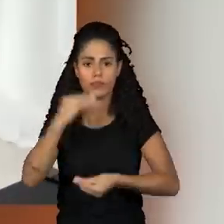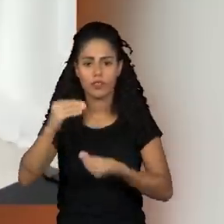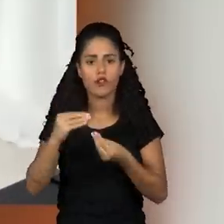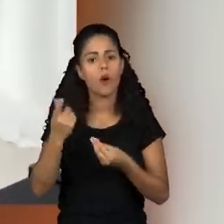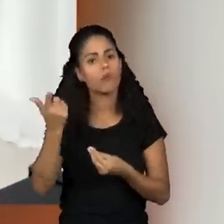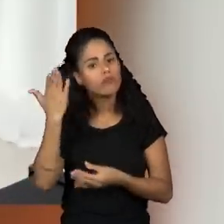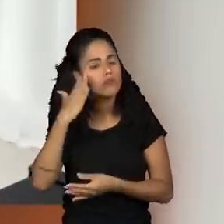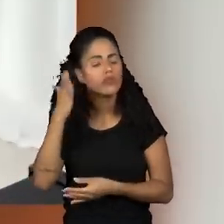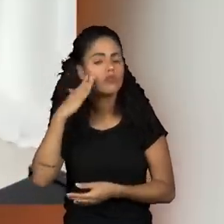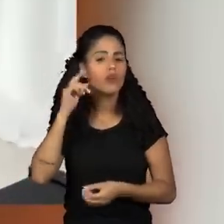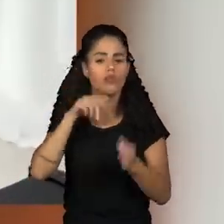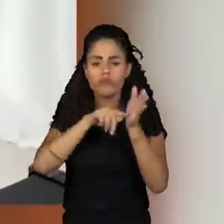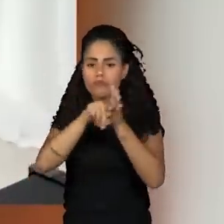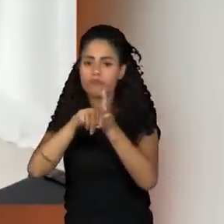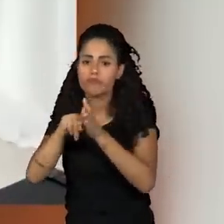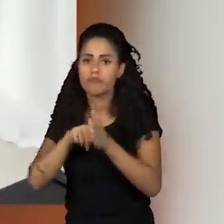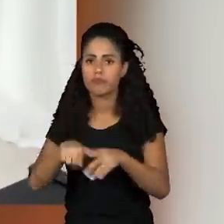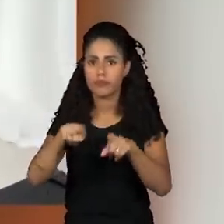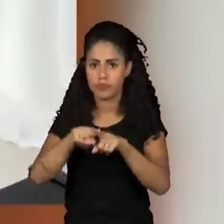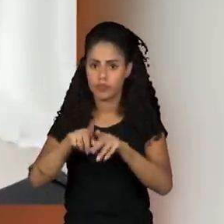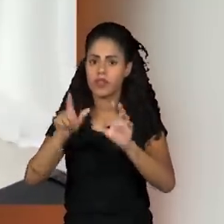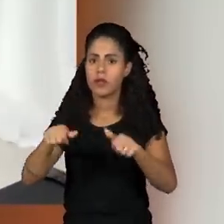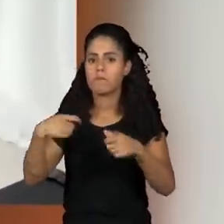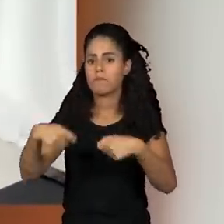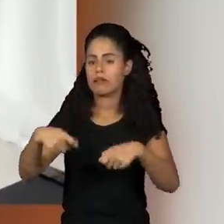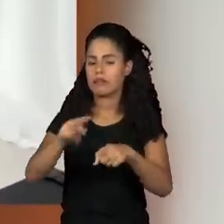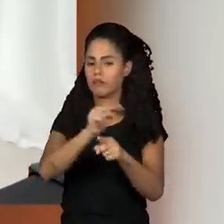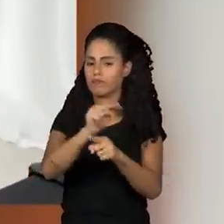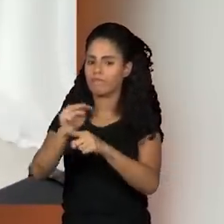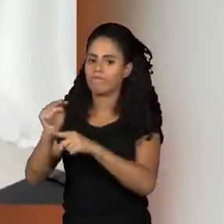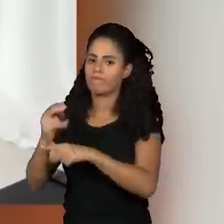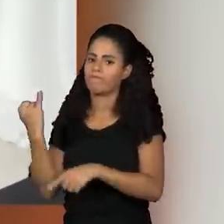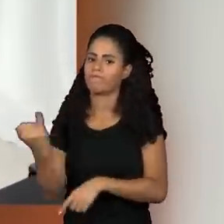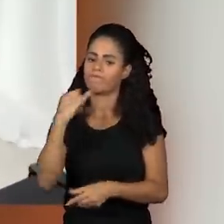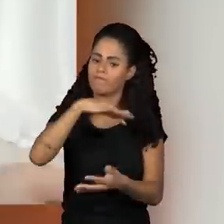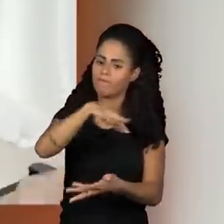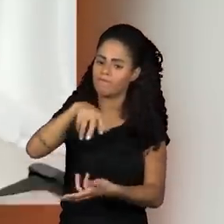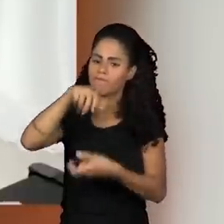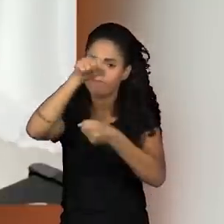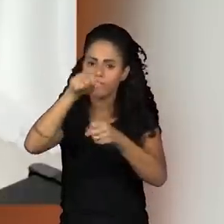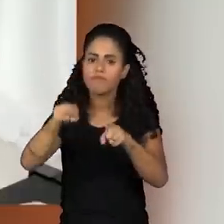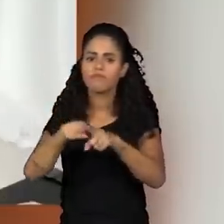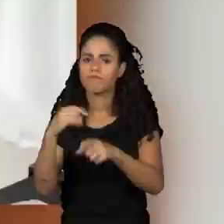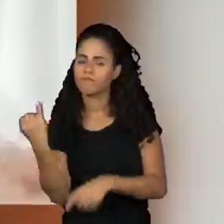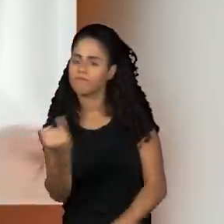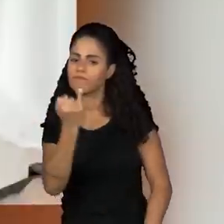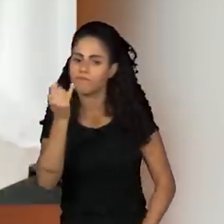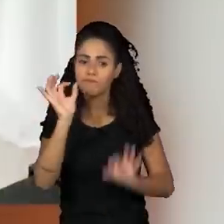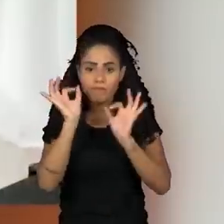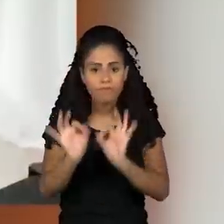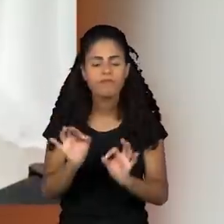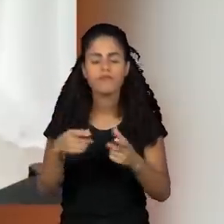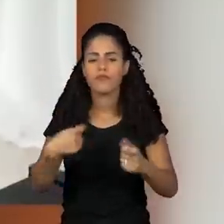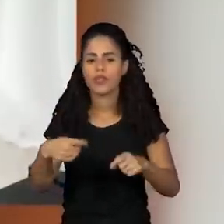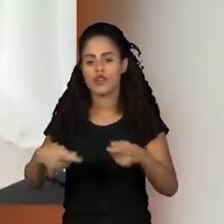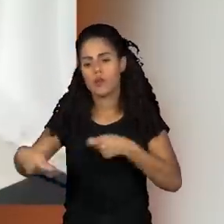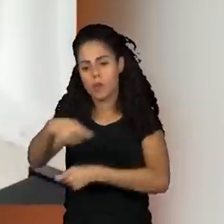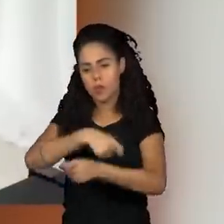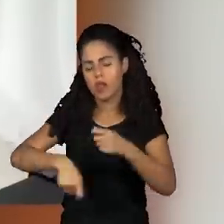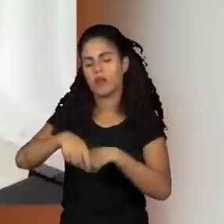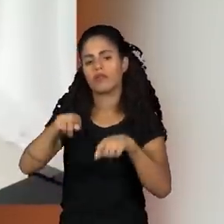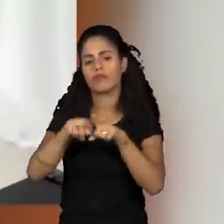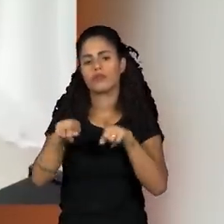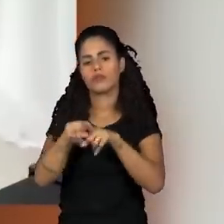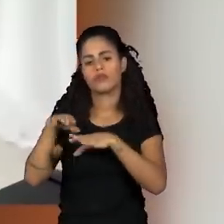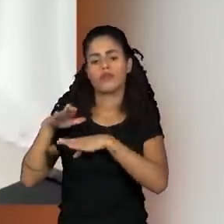origens. Então, a conservação e uso sustentável de ambientes de grande importância ecológica e econômica como esses,